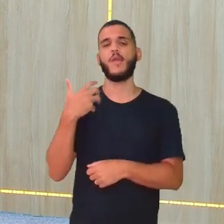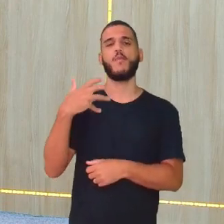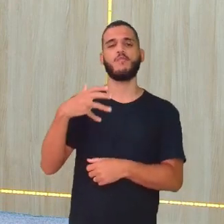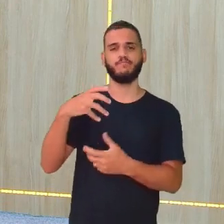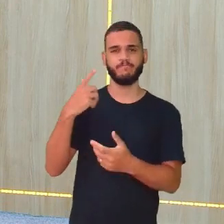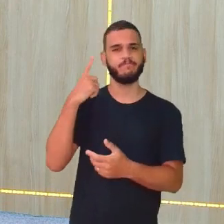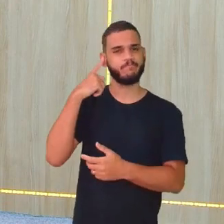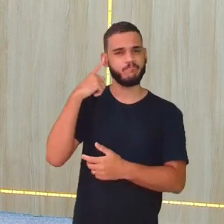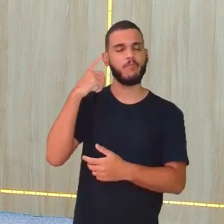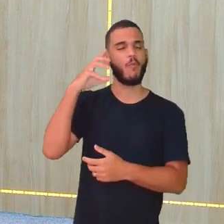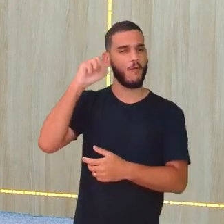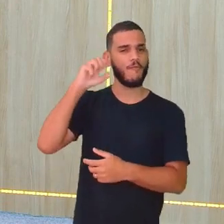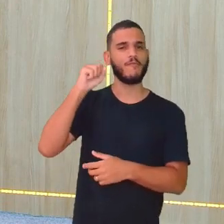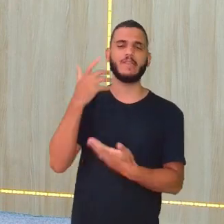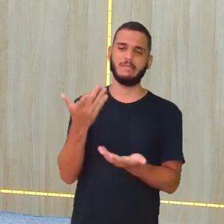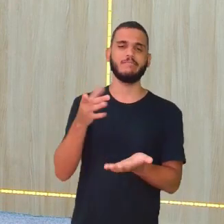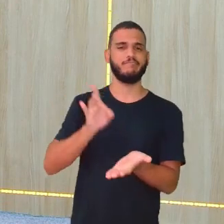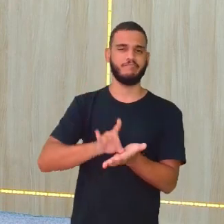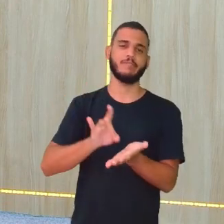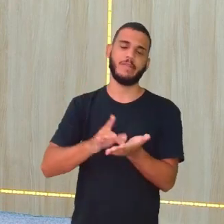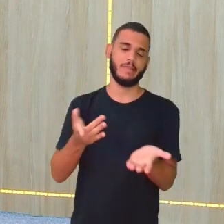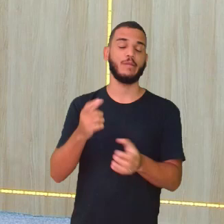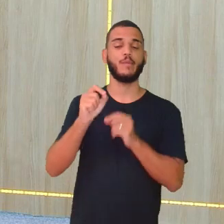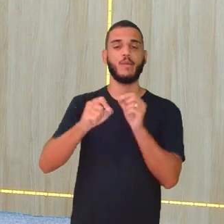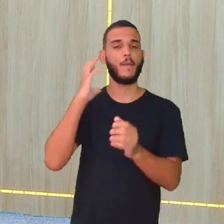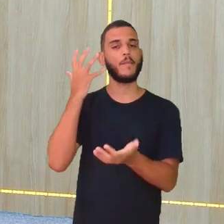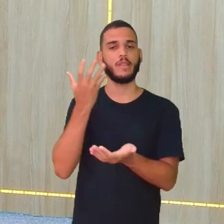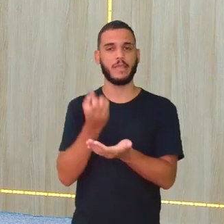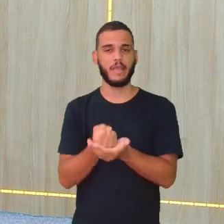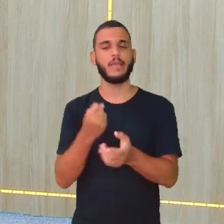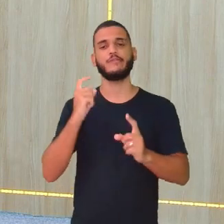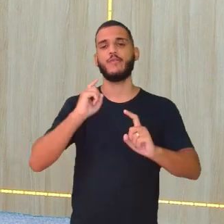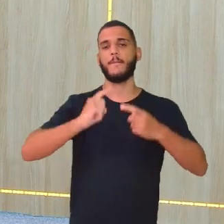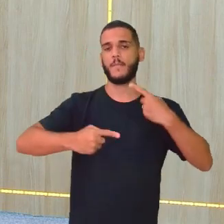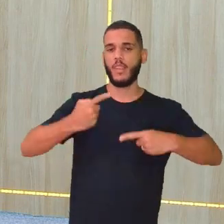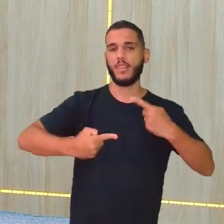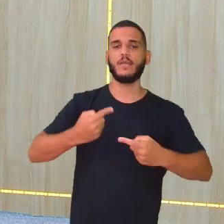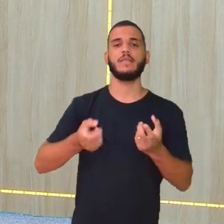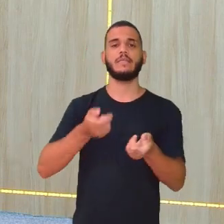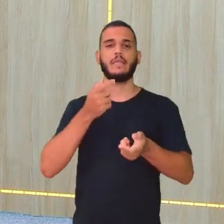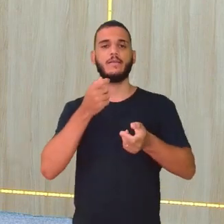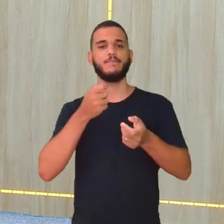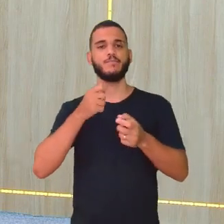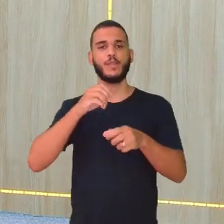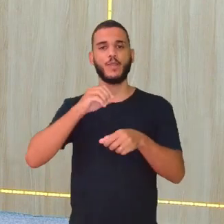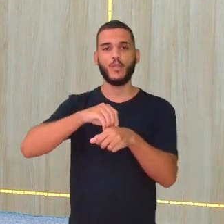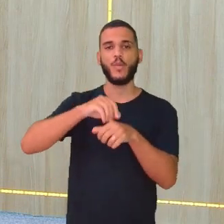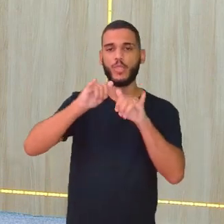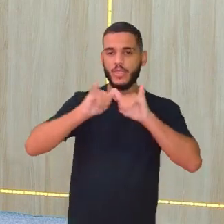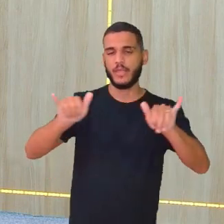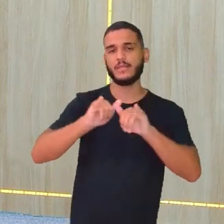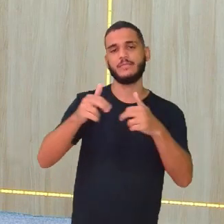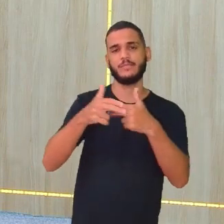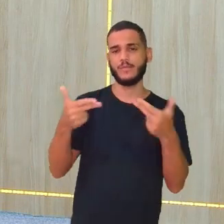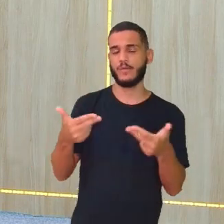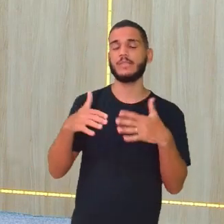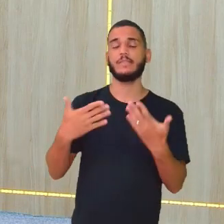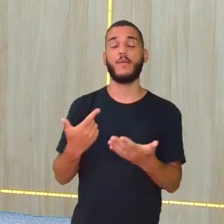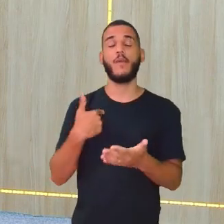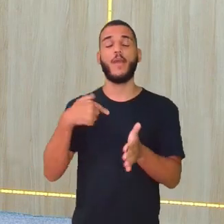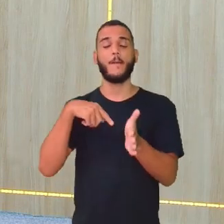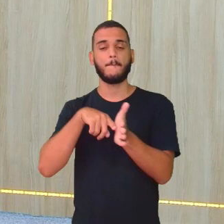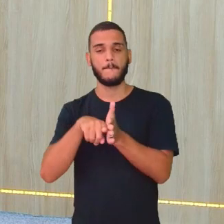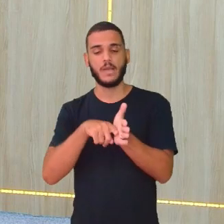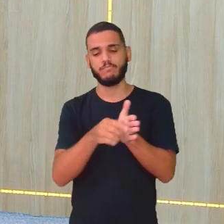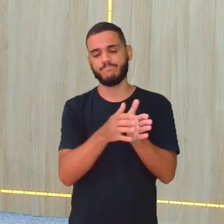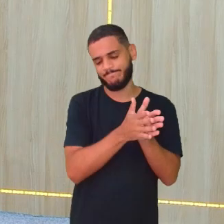podcast, mas eu escuto bastante podcast de notícia, podcast sobre política. E na minha trajetória enquanto jornalista, enquanto pesquisador,